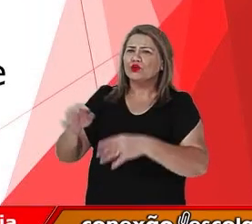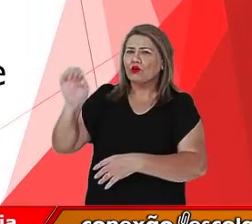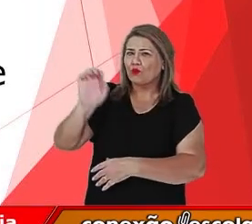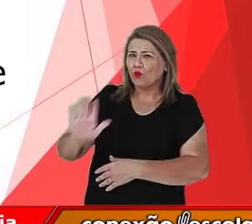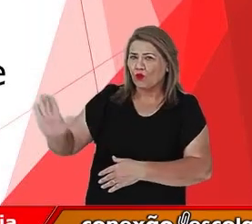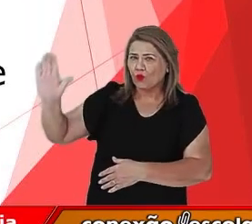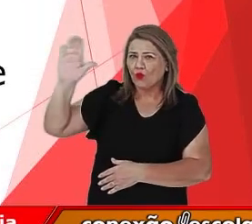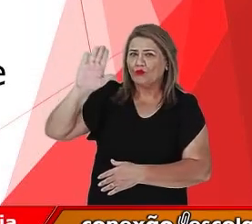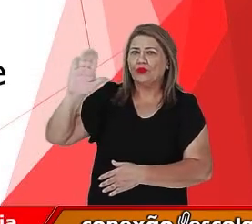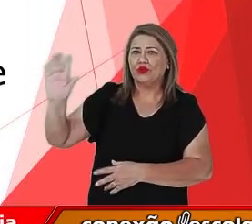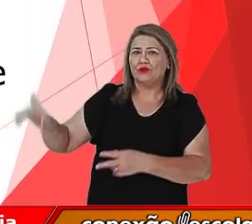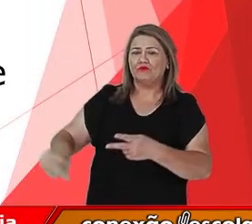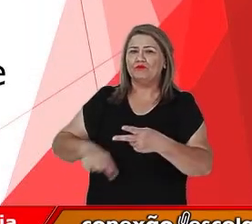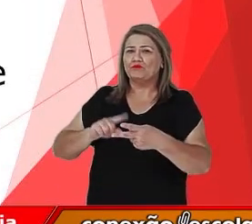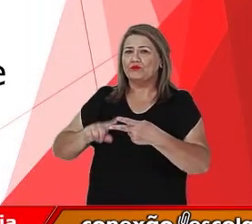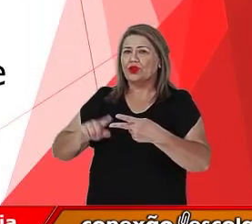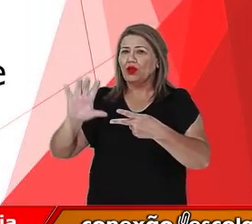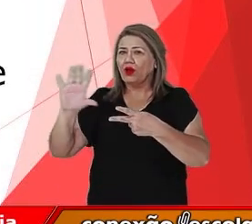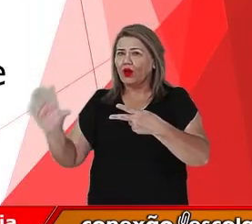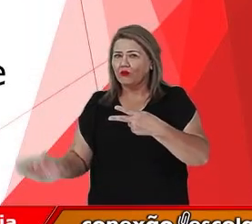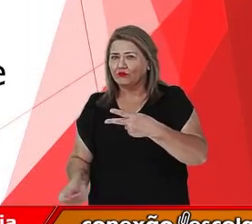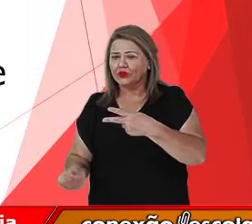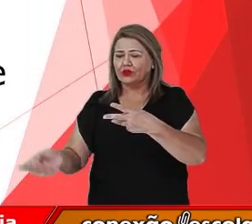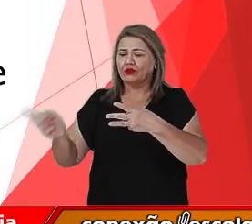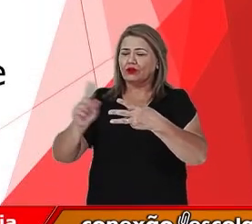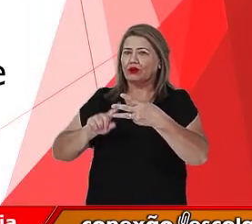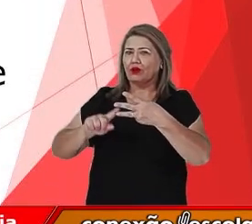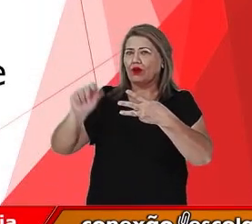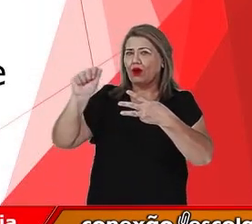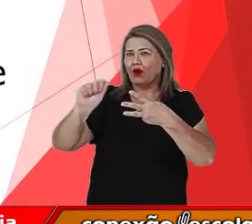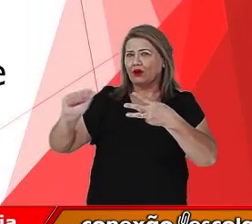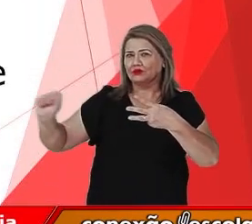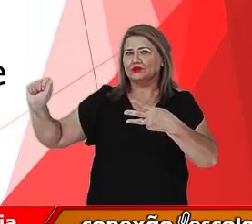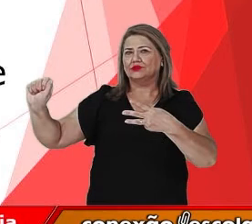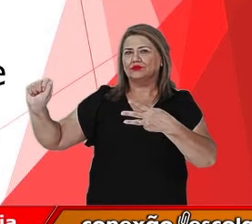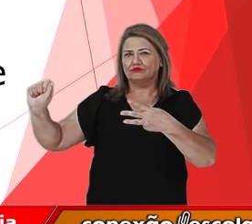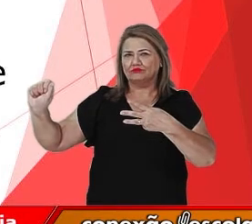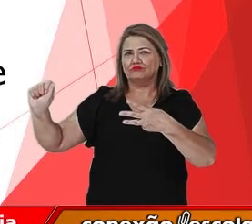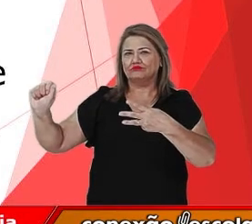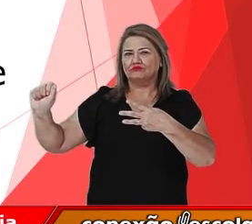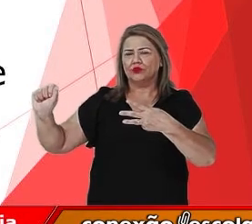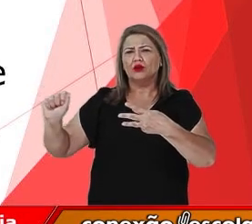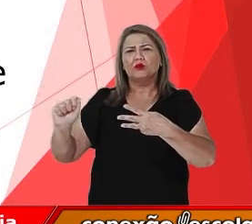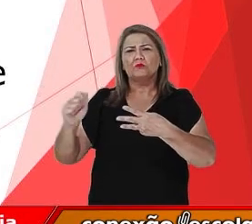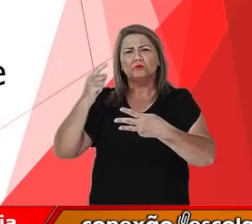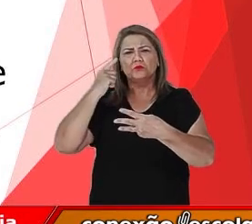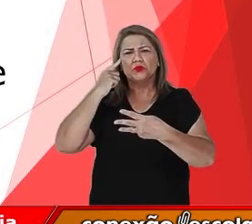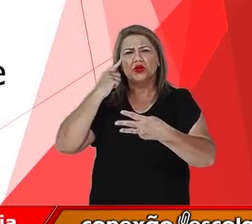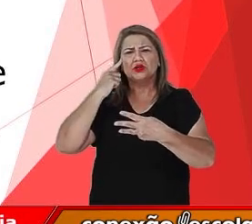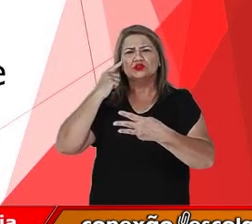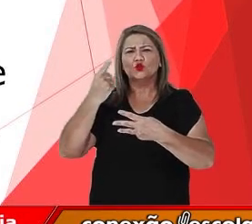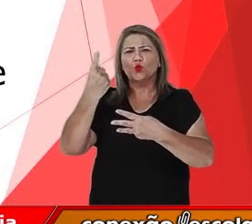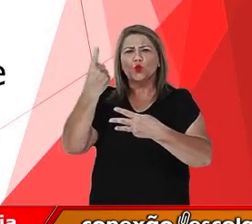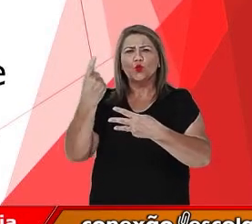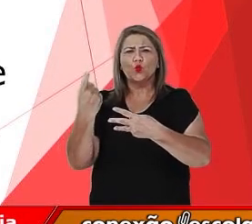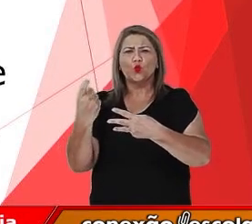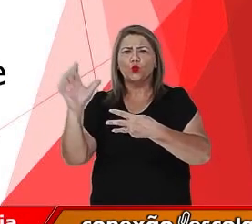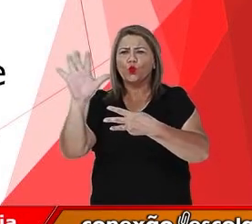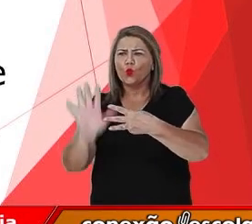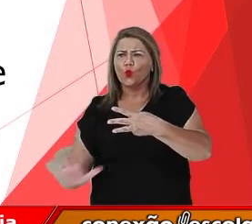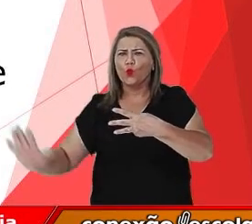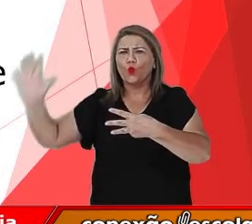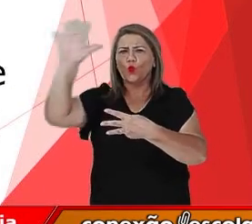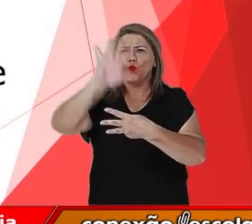o continente africano e o continente asiático, não como se fosse uma massa continental única,